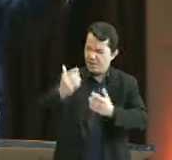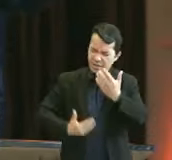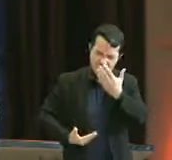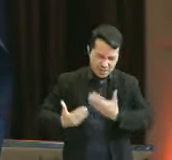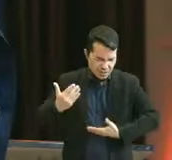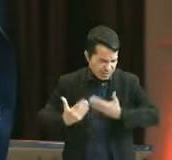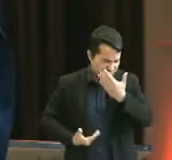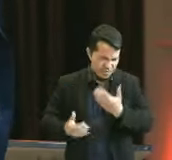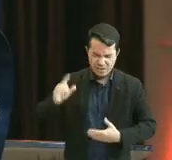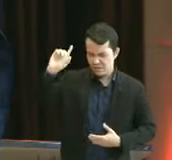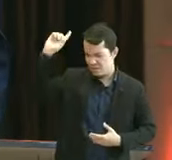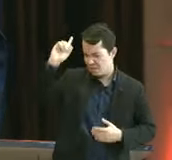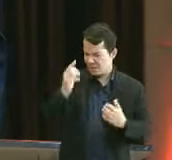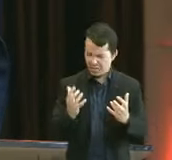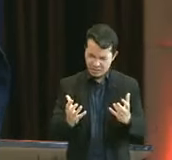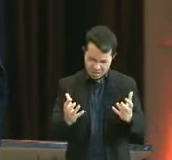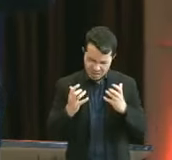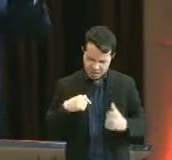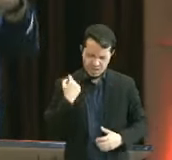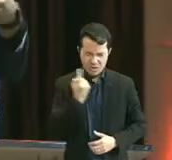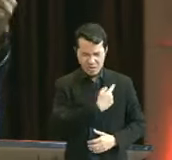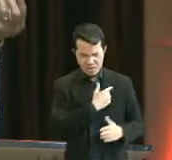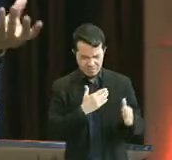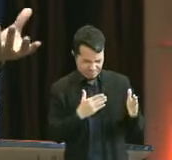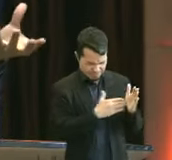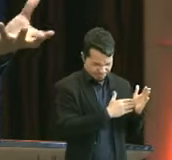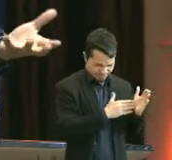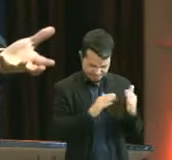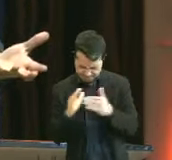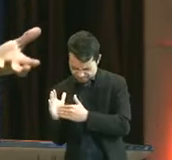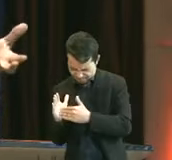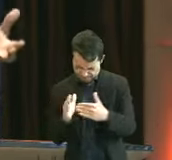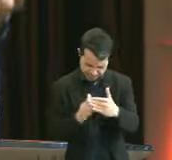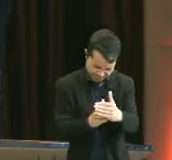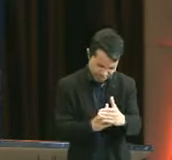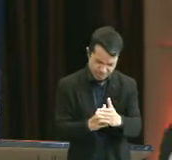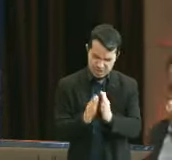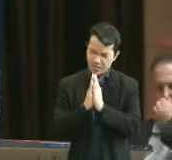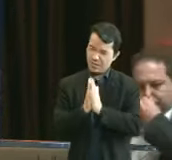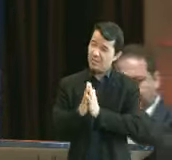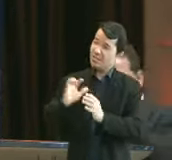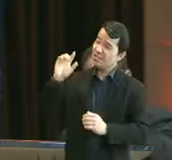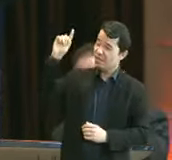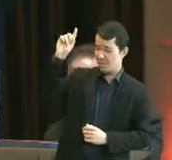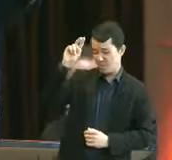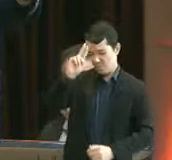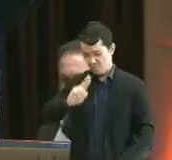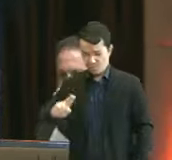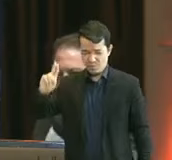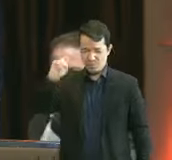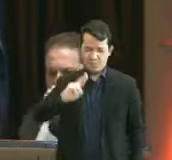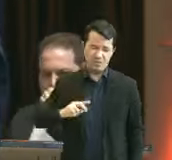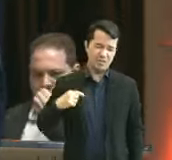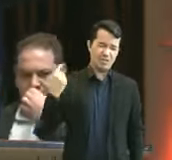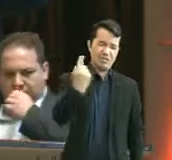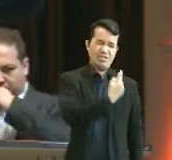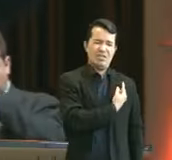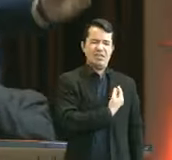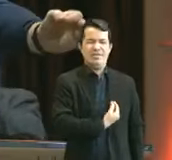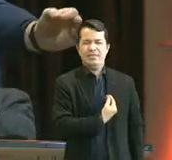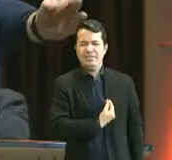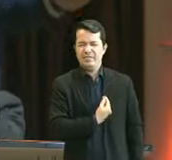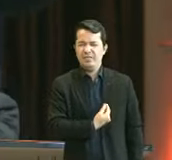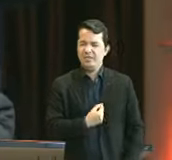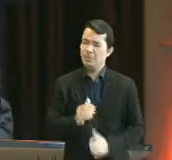pessoas, somos limitados. Nos usa com os recursos da tua graça para trazermos provisões aos